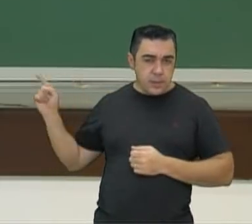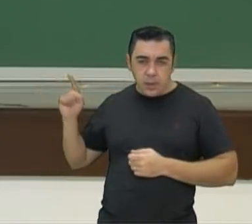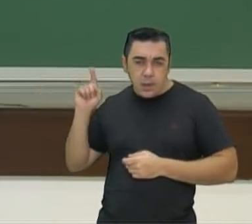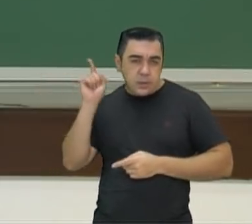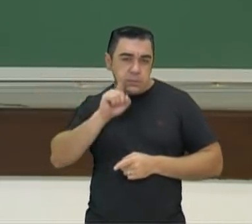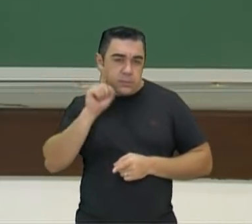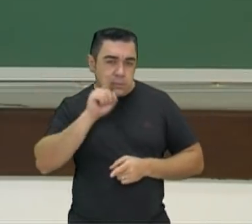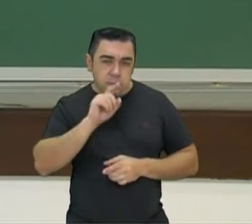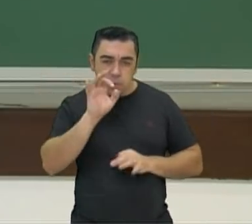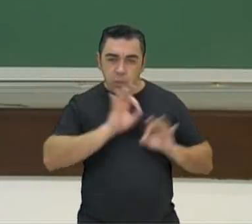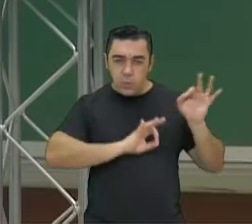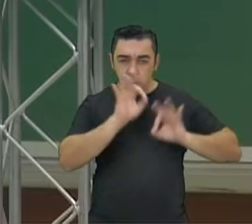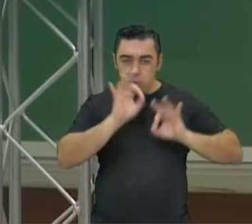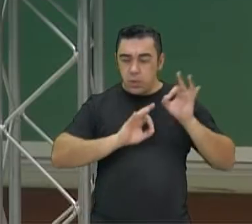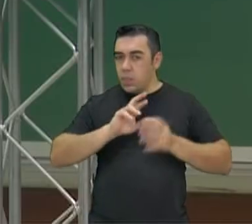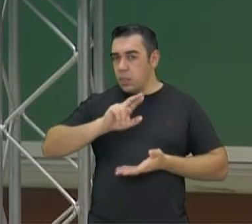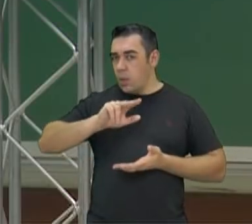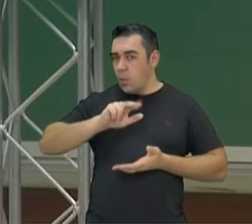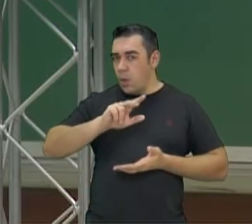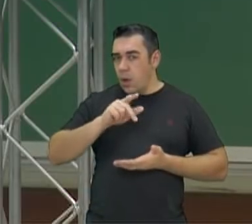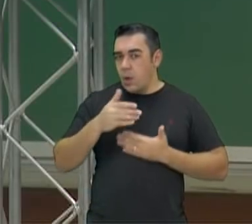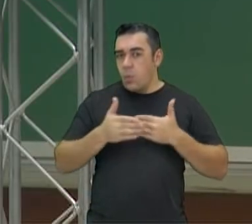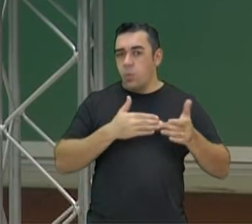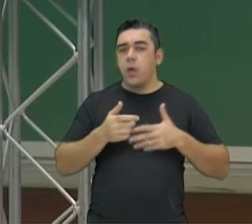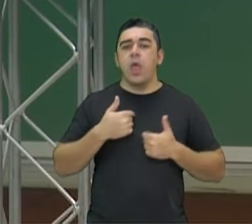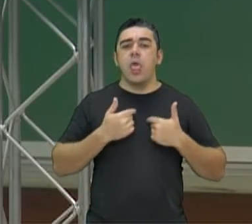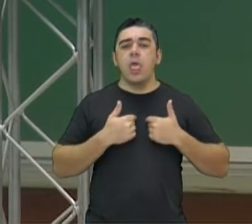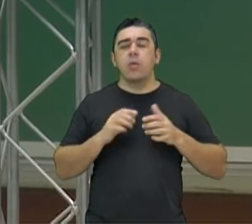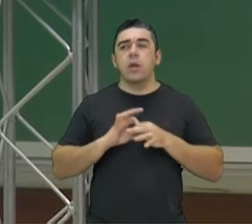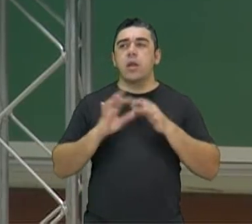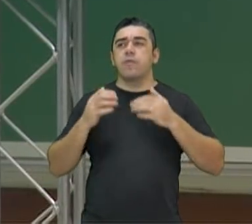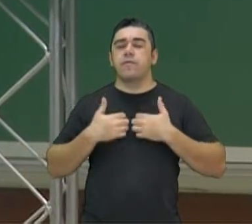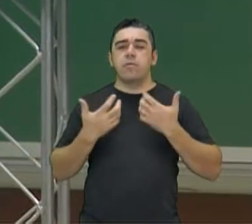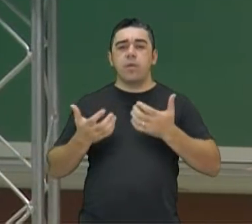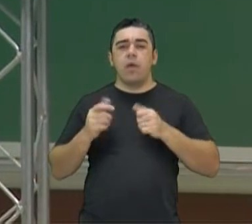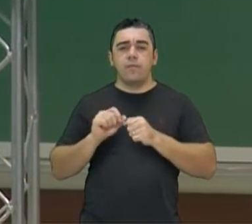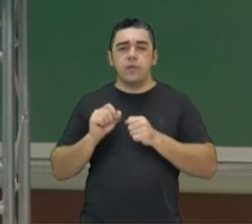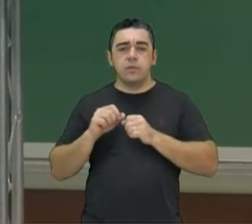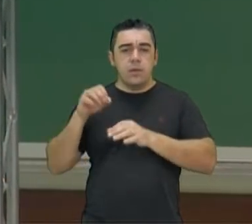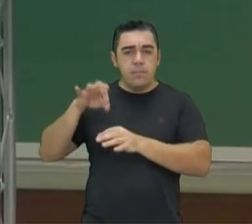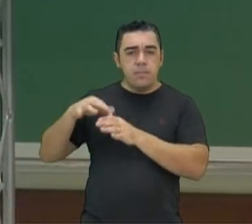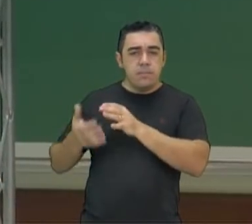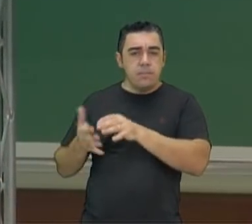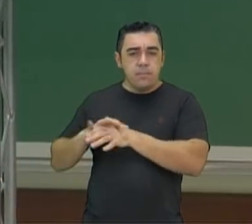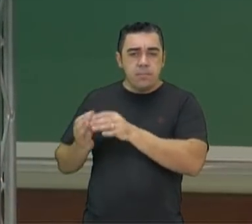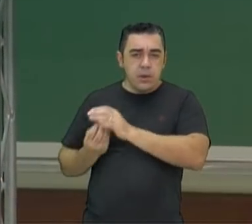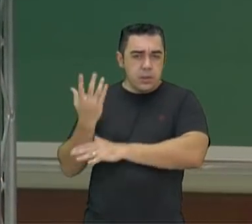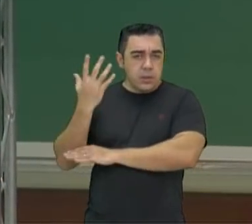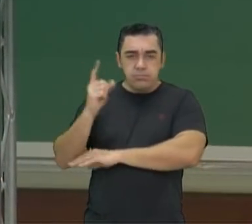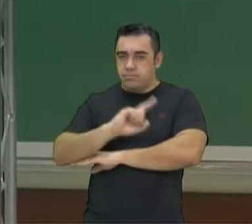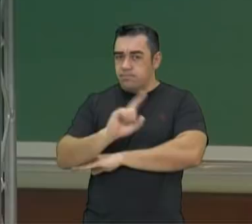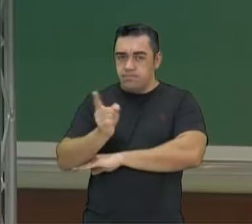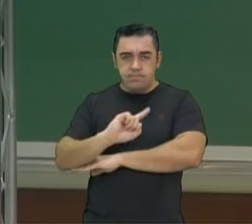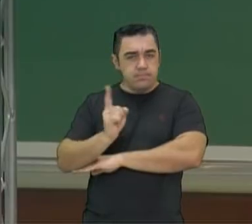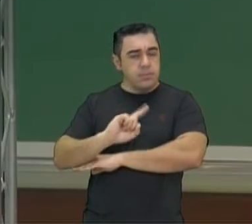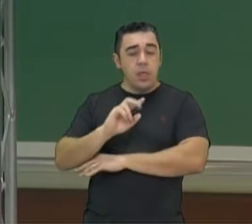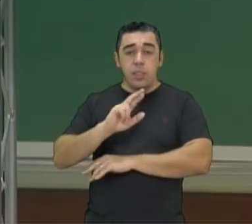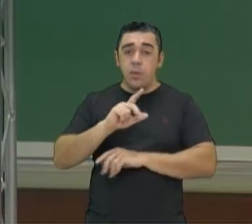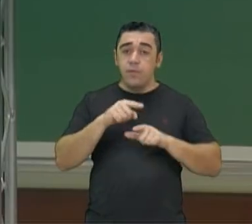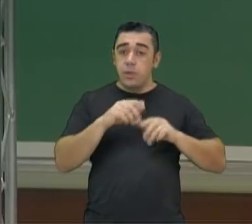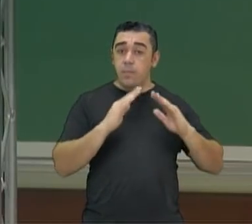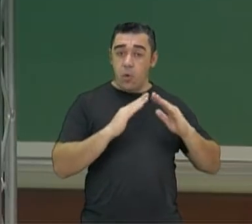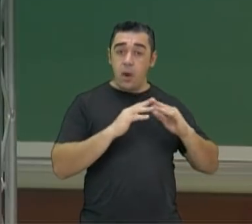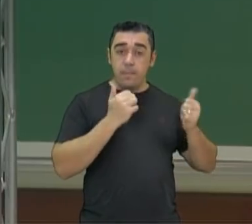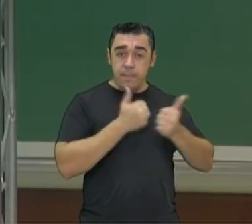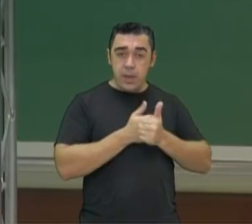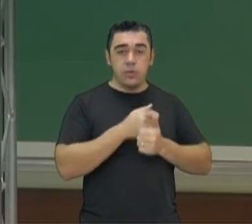organizou de uma maneira tal que não é de qualquer jeito. Eu vou plantar aqui o que eu quiser, não. Se você mora nesta região aqui, você vai plantar,